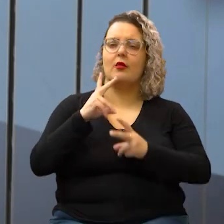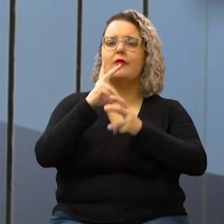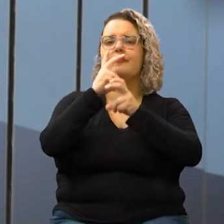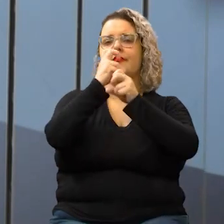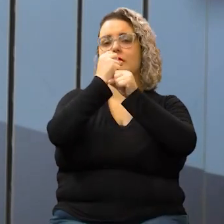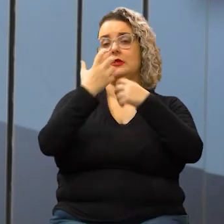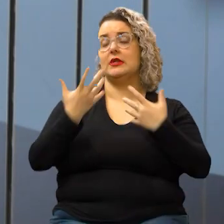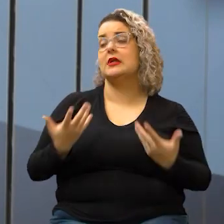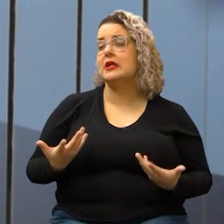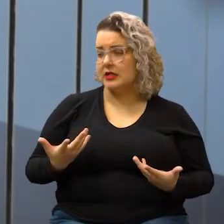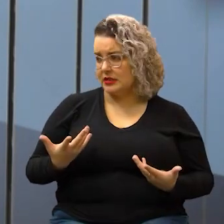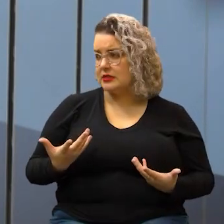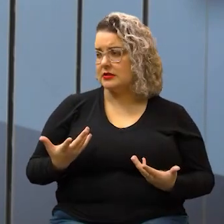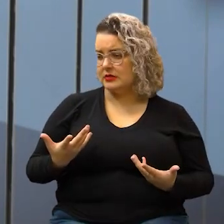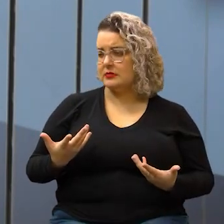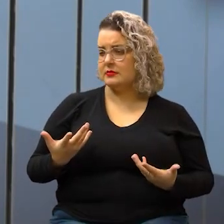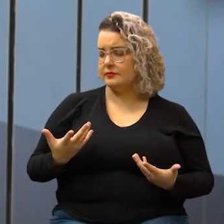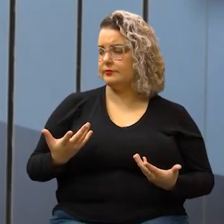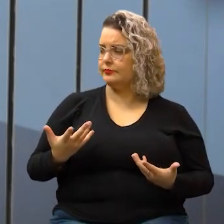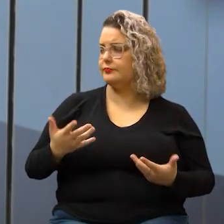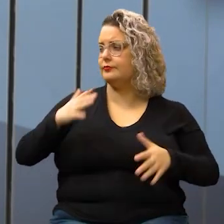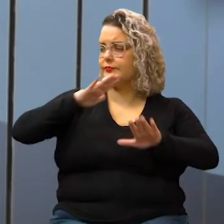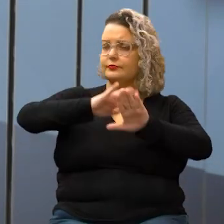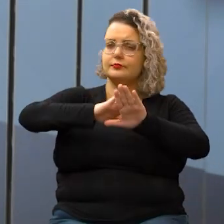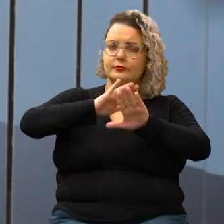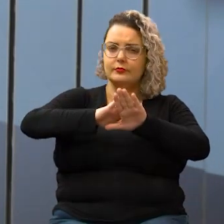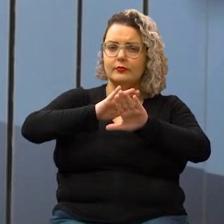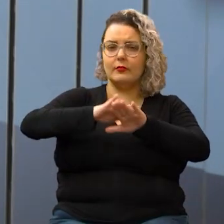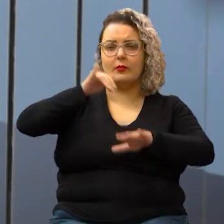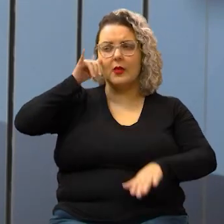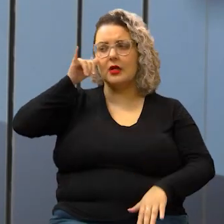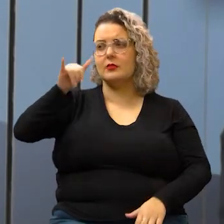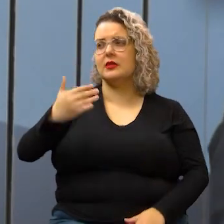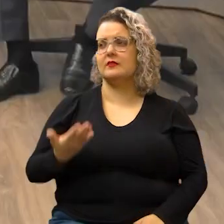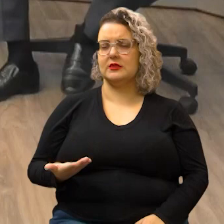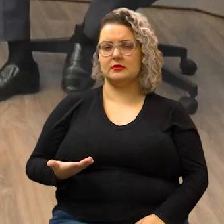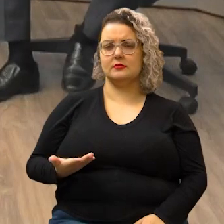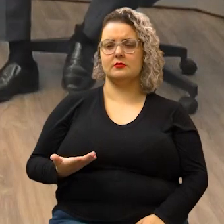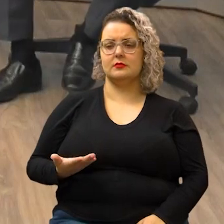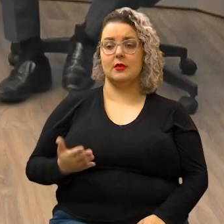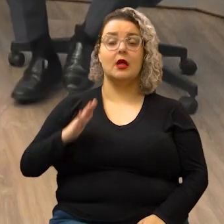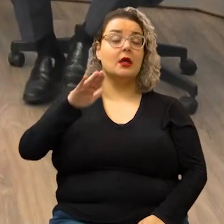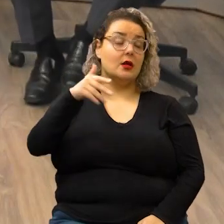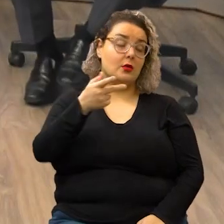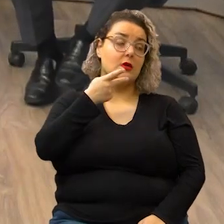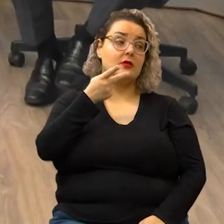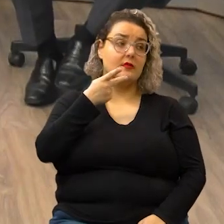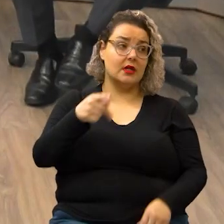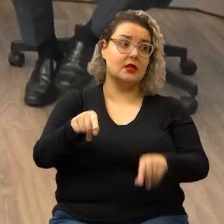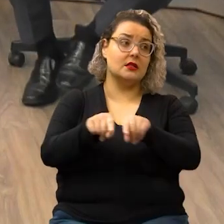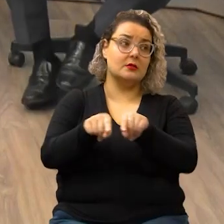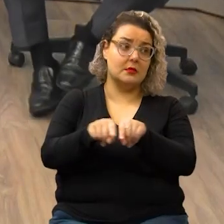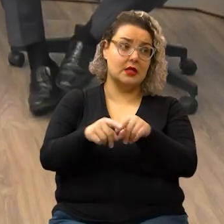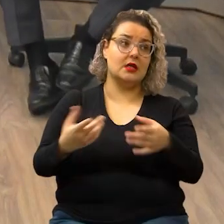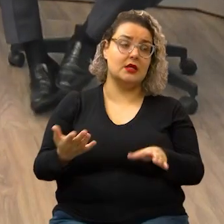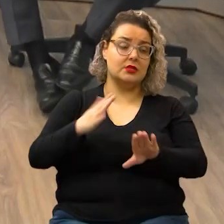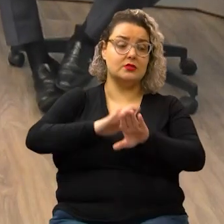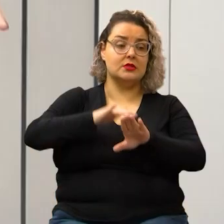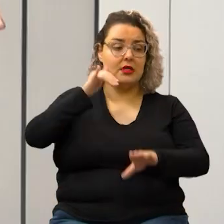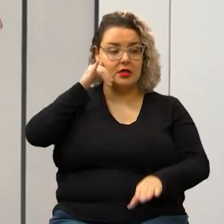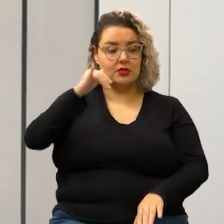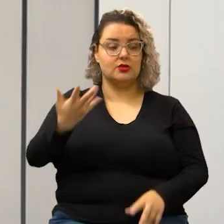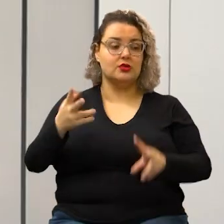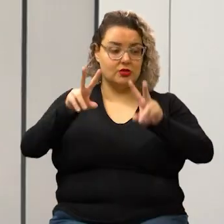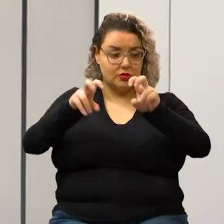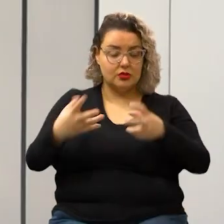fortalecimento nessa atividade de prevenção. E quando a gente fala também nessa atividade de prevenção que o senhor fala dessa